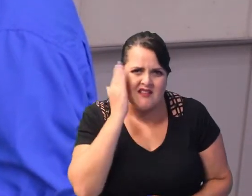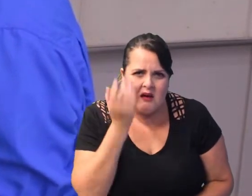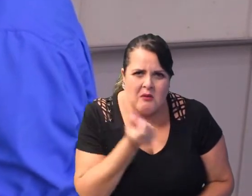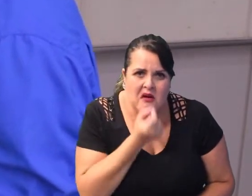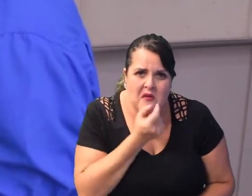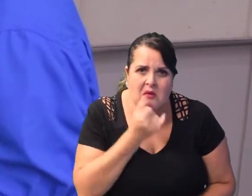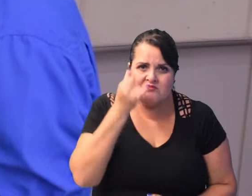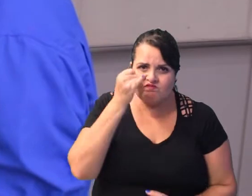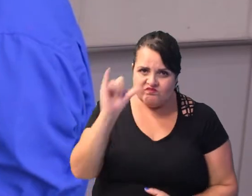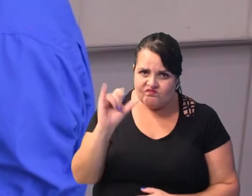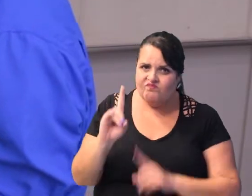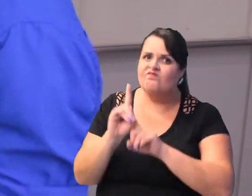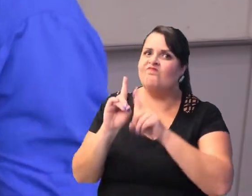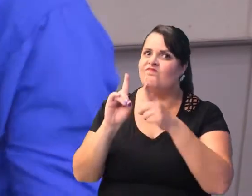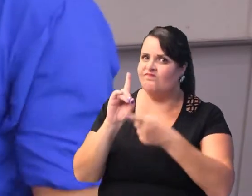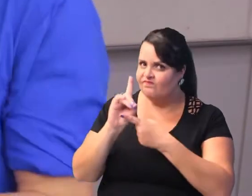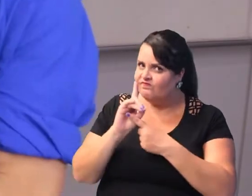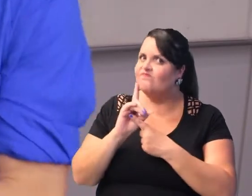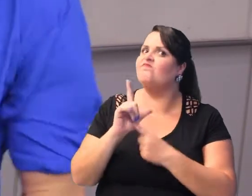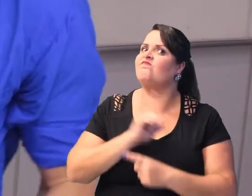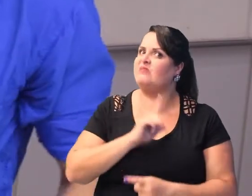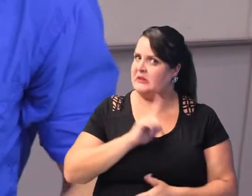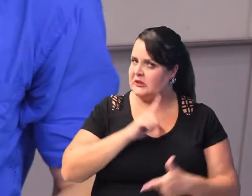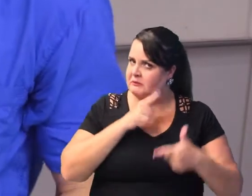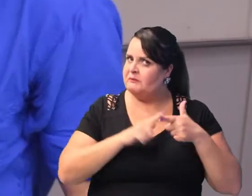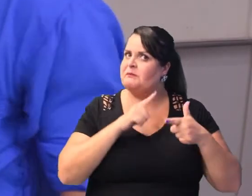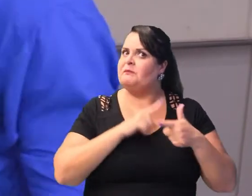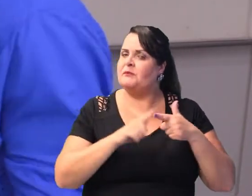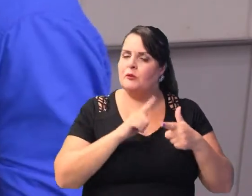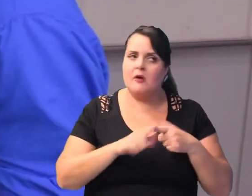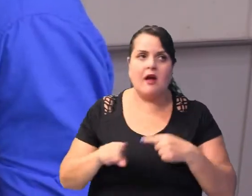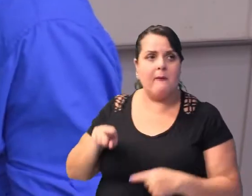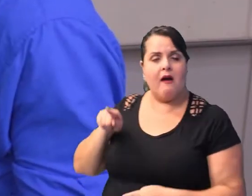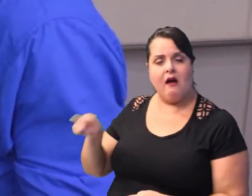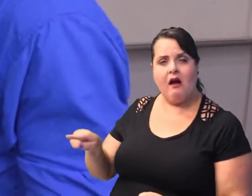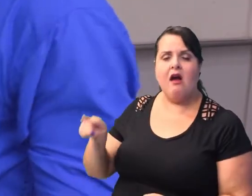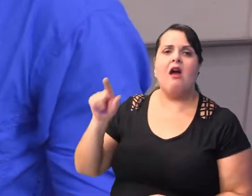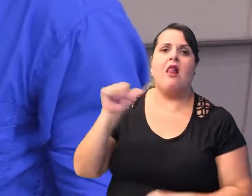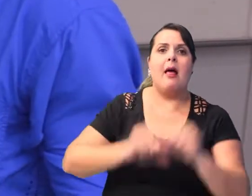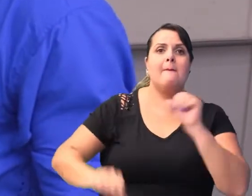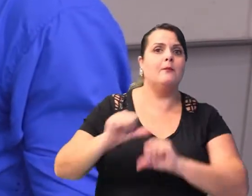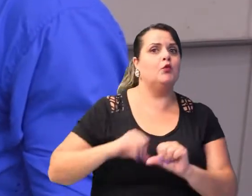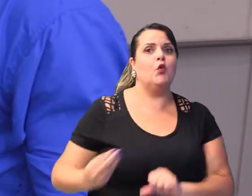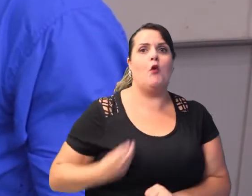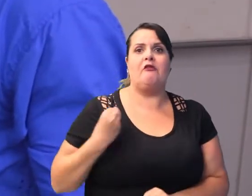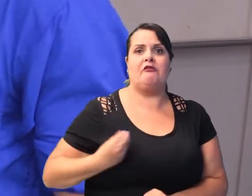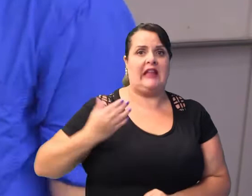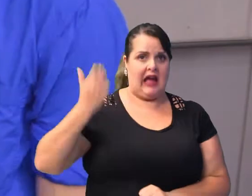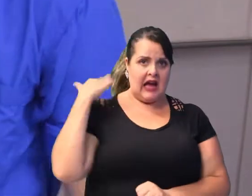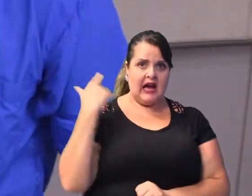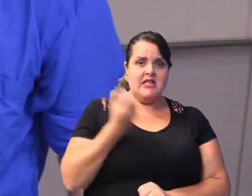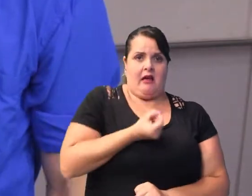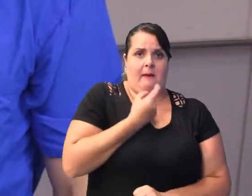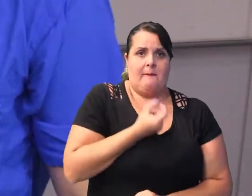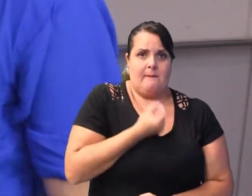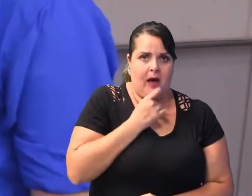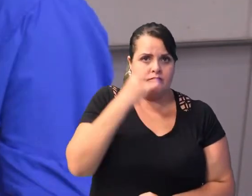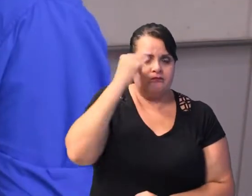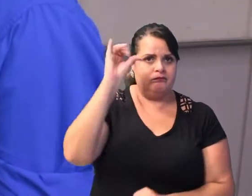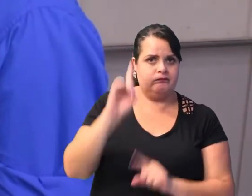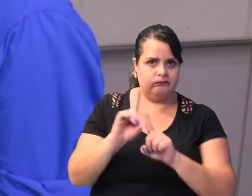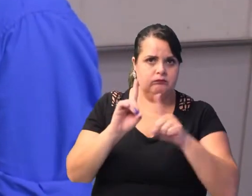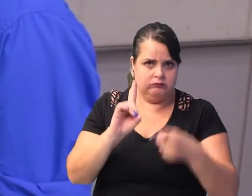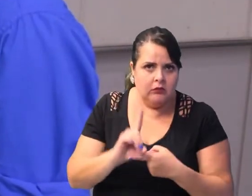olha que bacana que bom pra você olha como ótimas opcional atrapalha até o treino mudou muito a minha vida depois que eu parei de tomar é